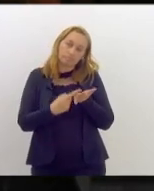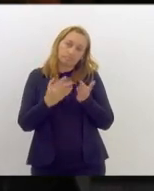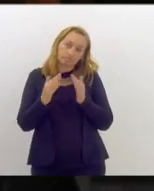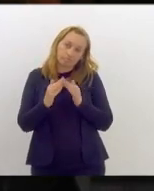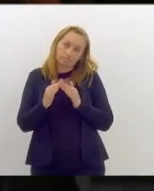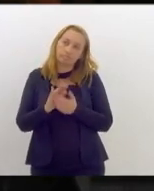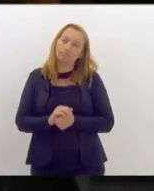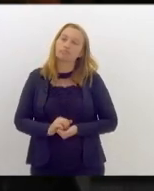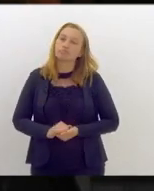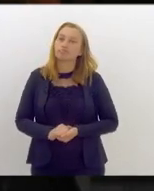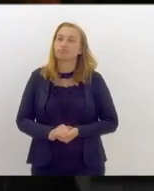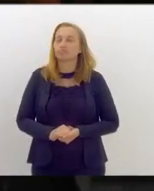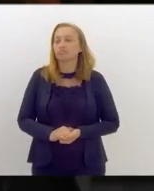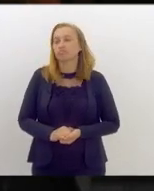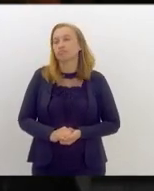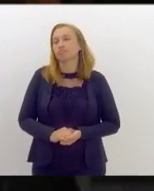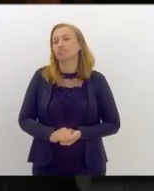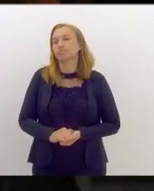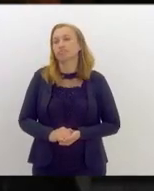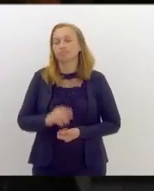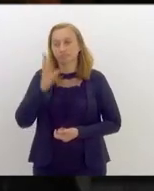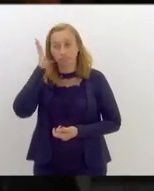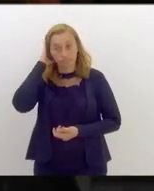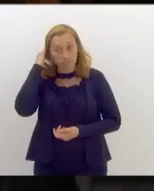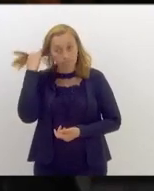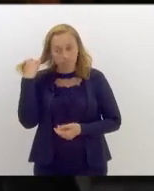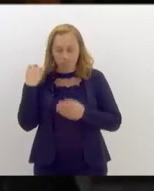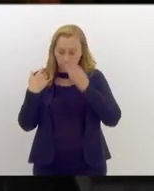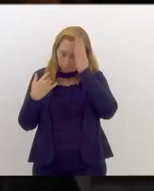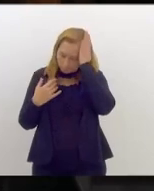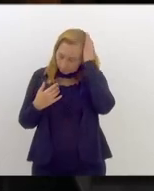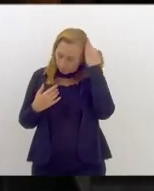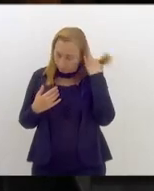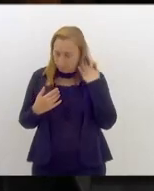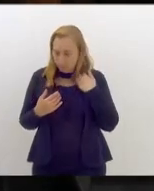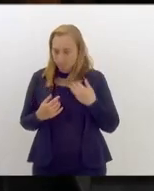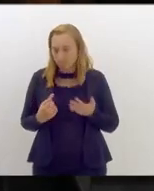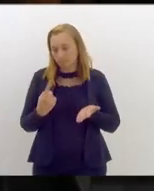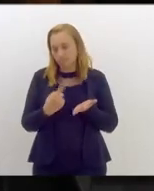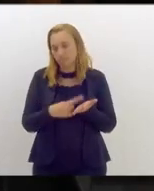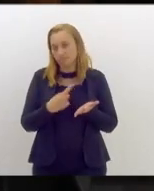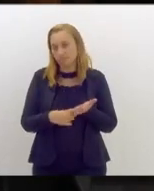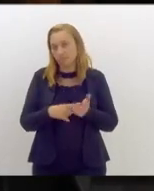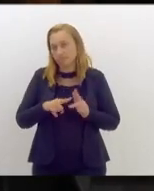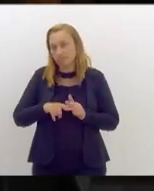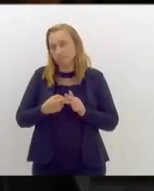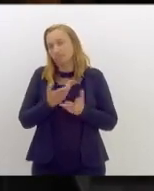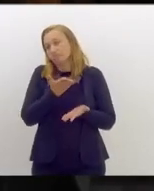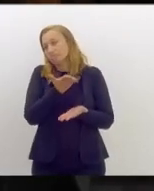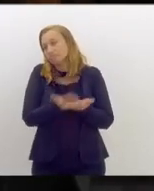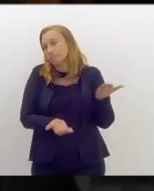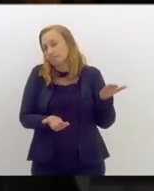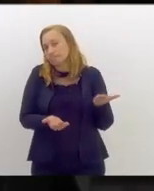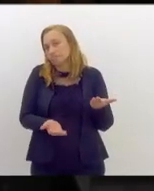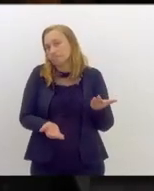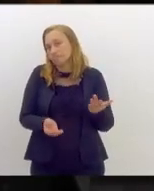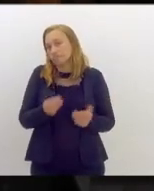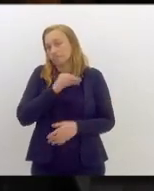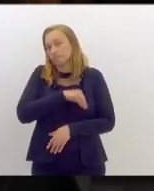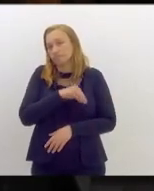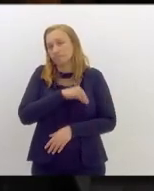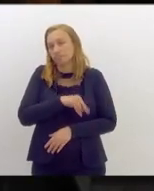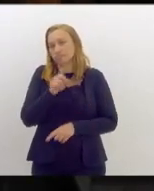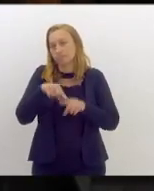casa um acordo sobre uma agenda de recomposição das perdas salariais dos servidores